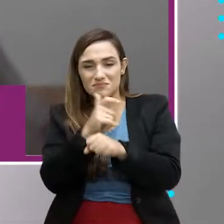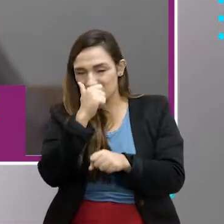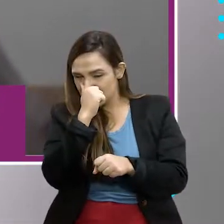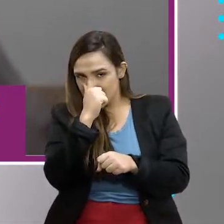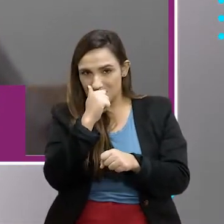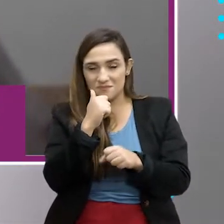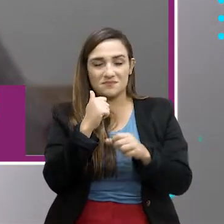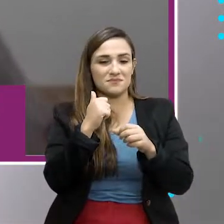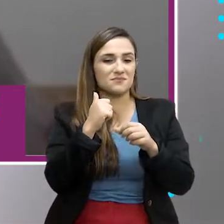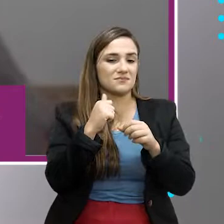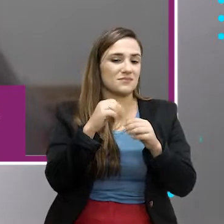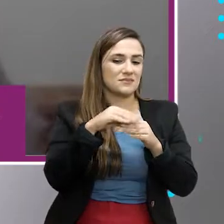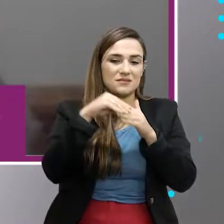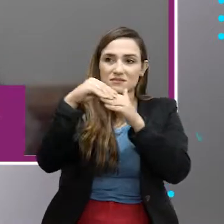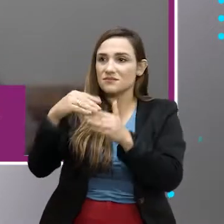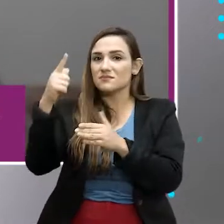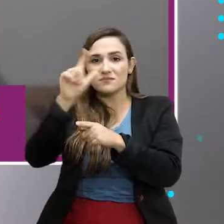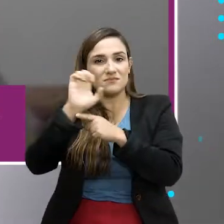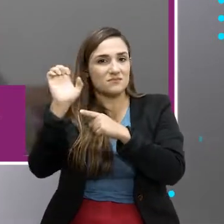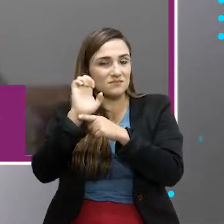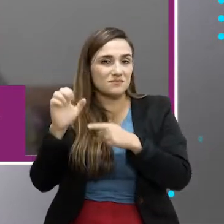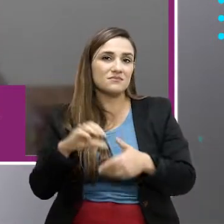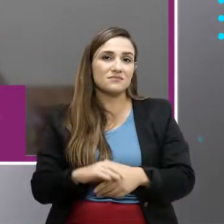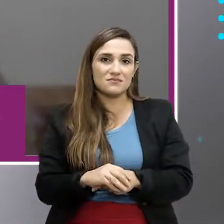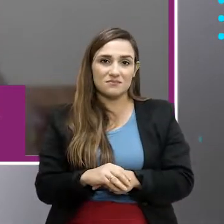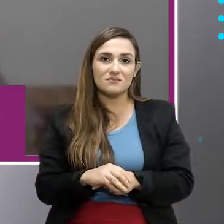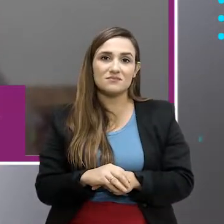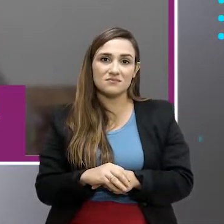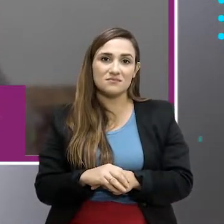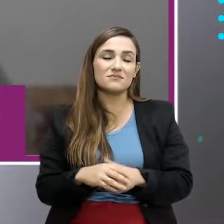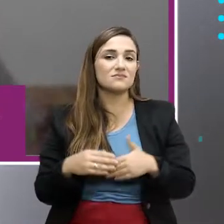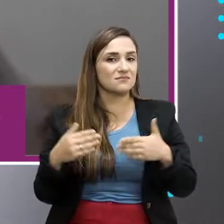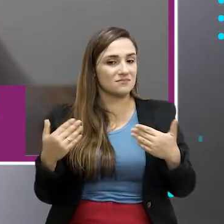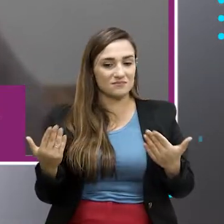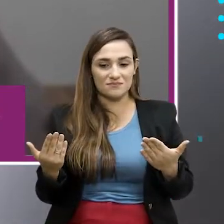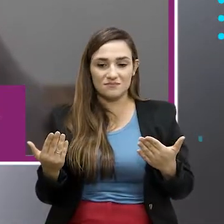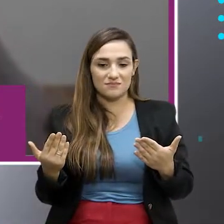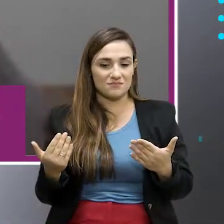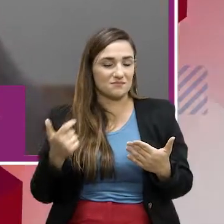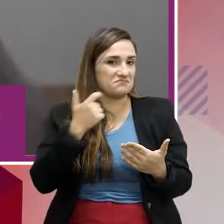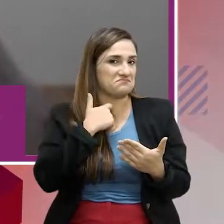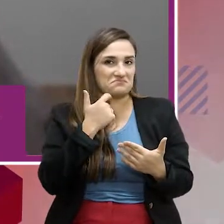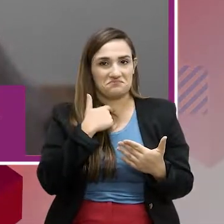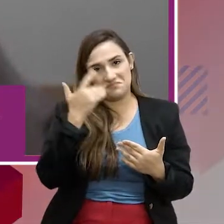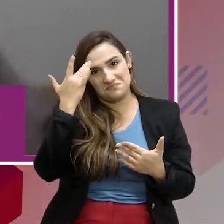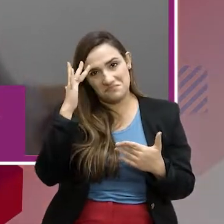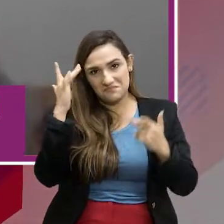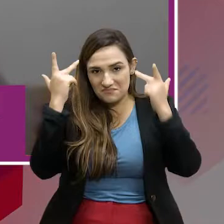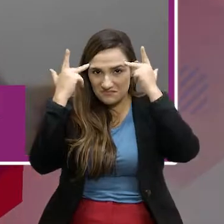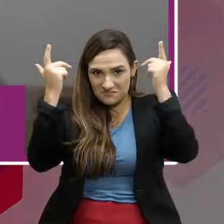UTIs estão lotadas, eles estão transferindo pacientes para outros estados. Então, Lívia, respondendo a sua